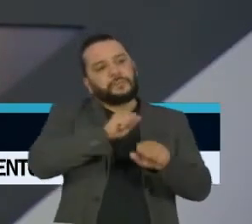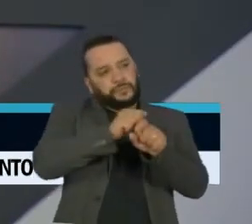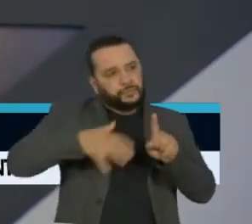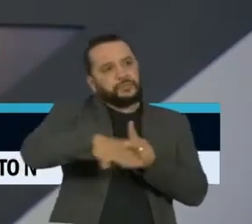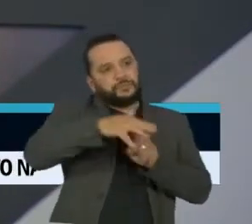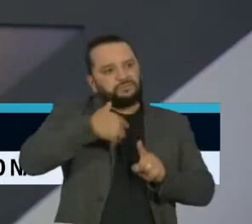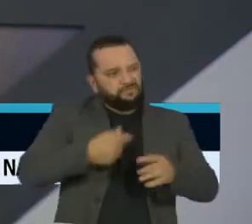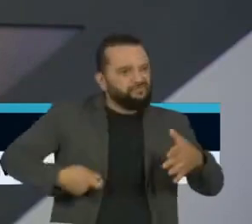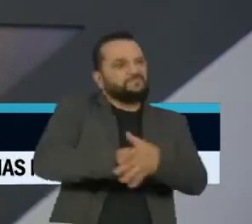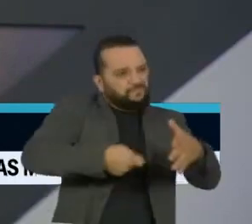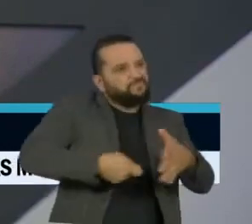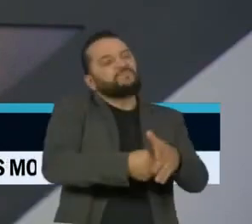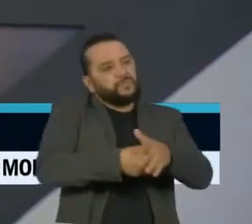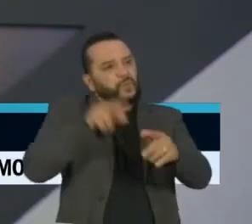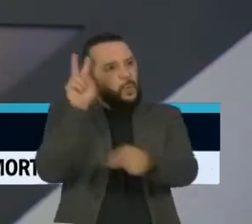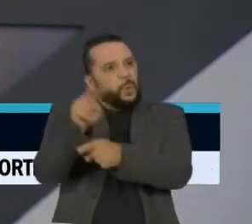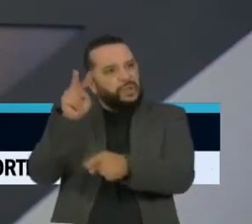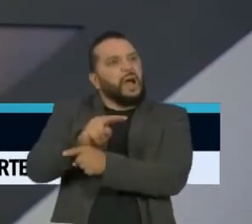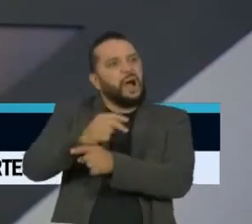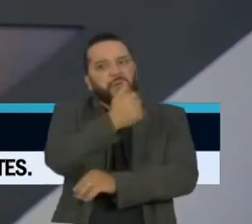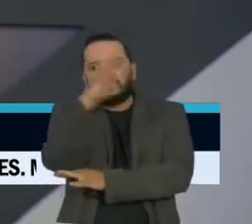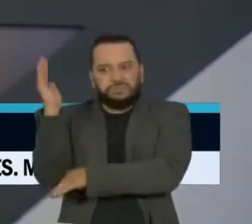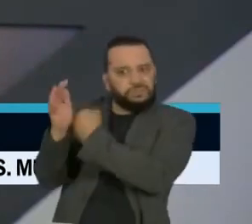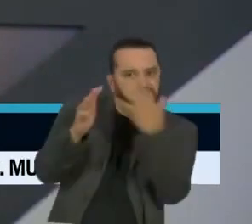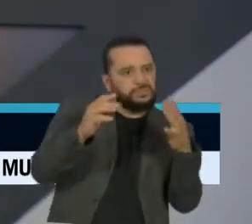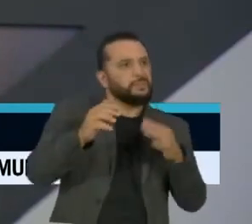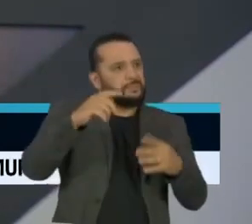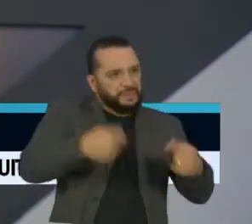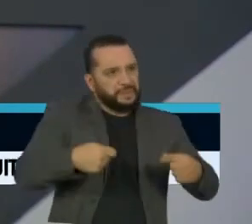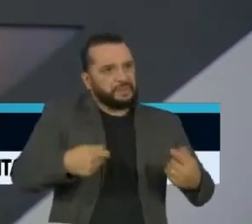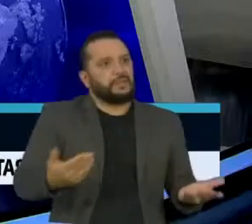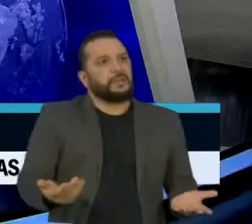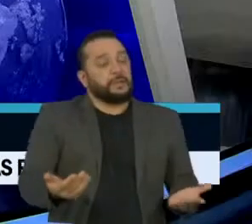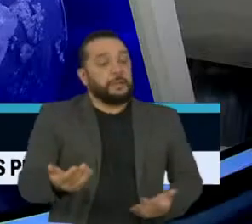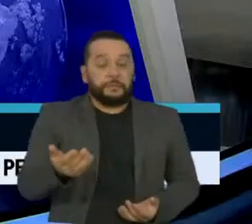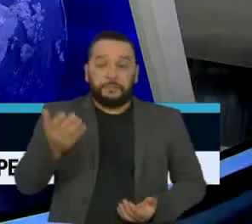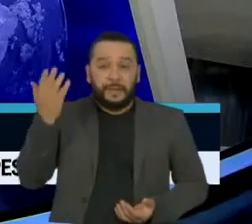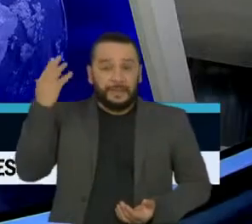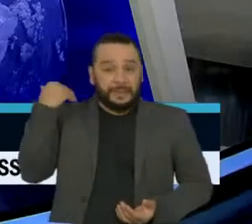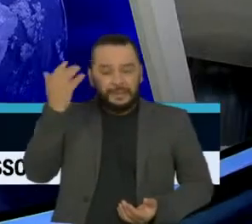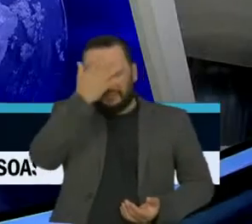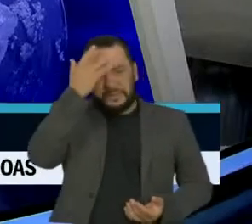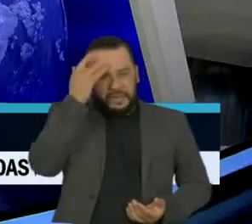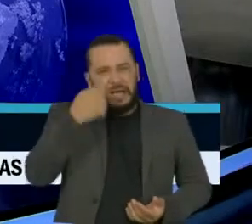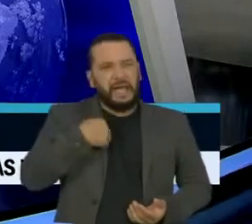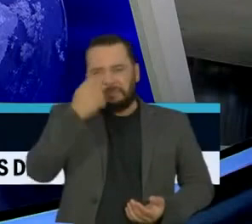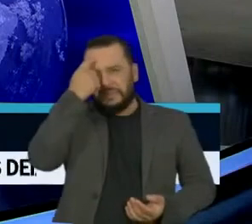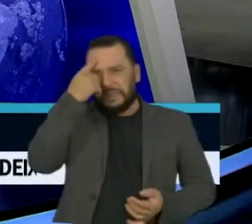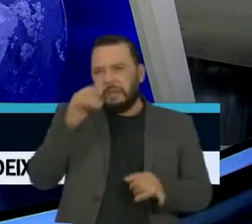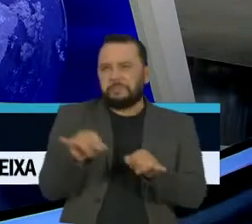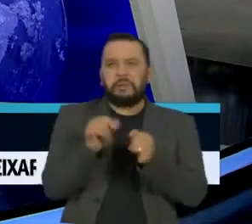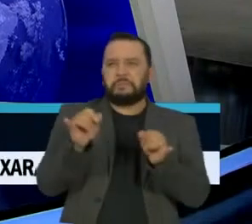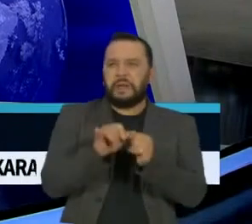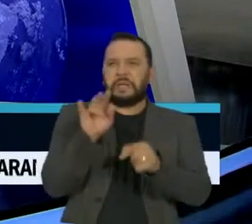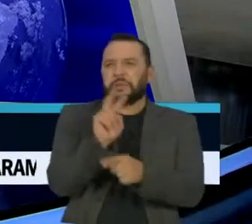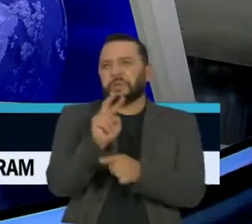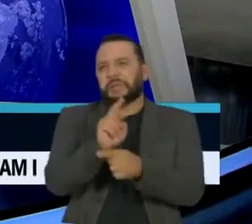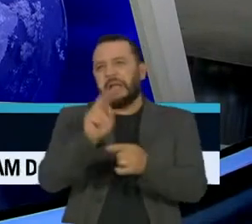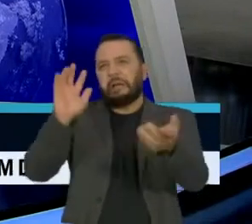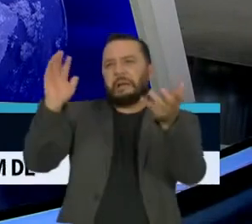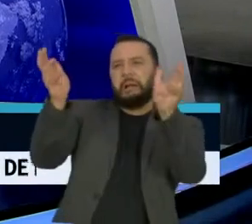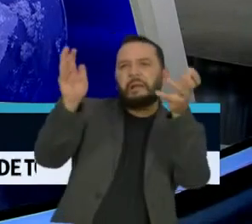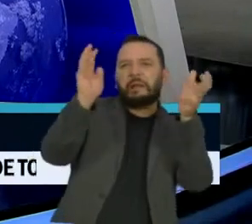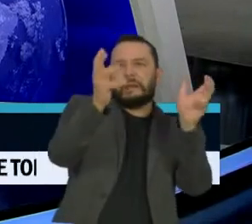anos atrás, a gente chamava de politicamente correto e eram movimentos minoritários, forçando que você pensasse na